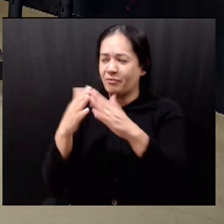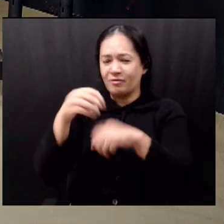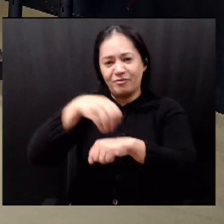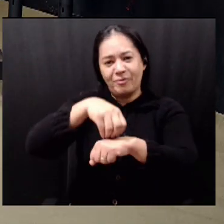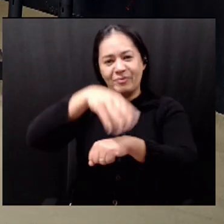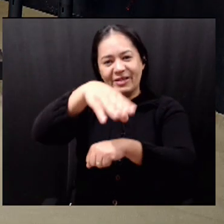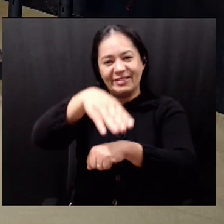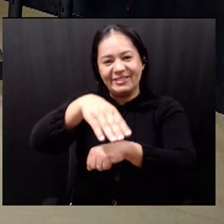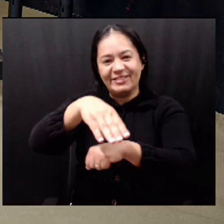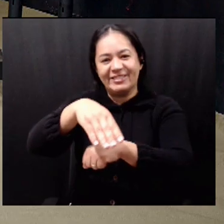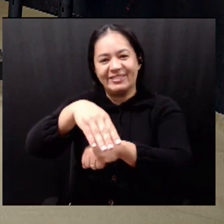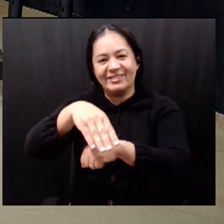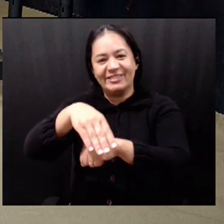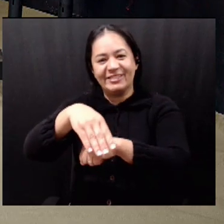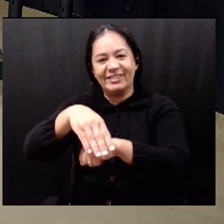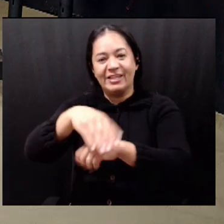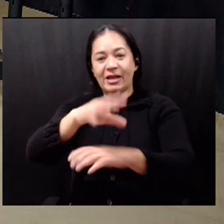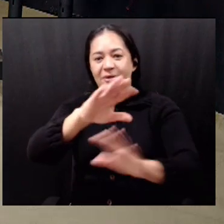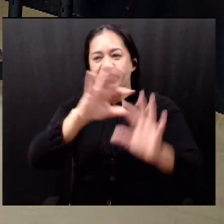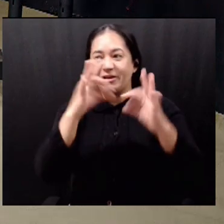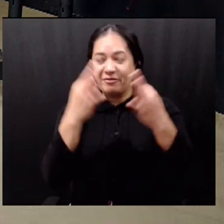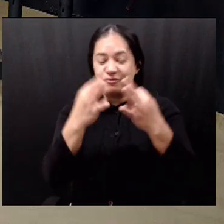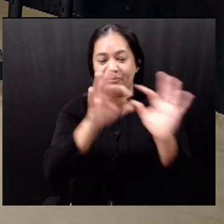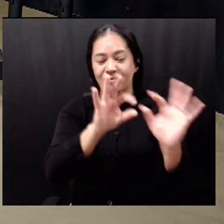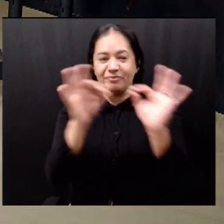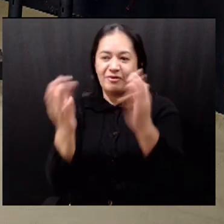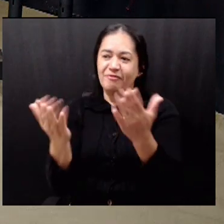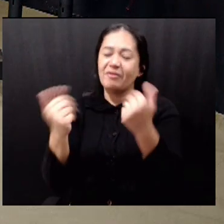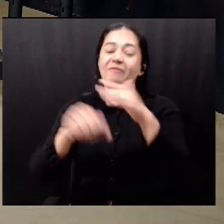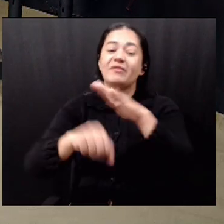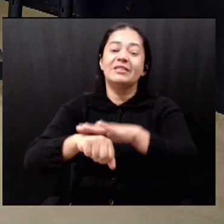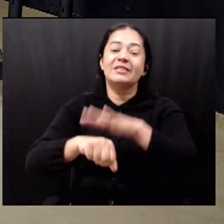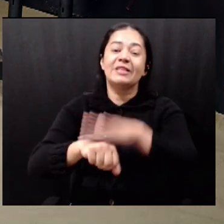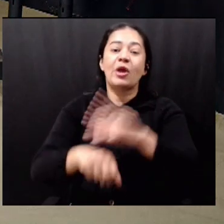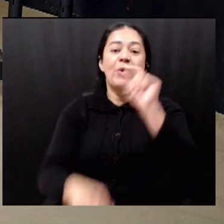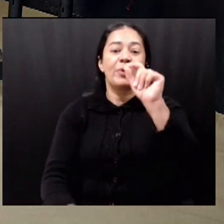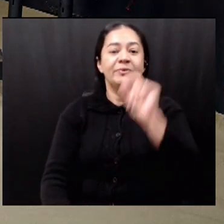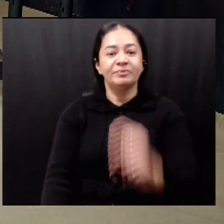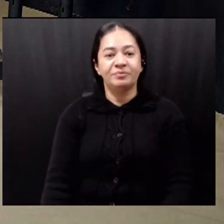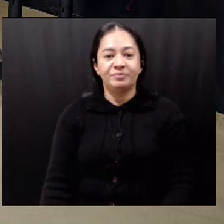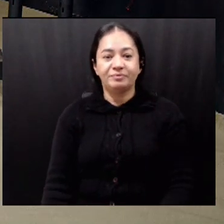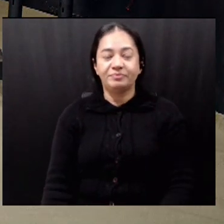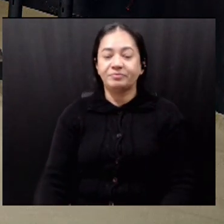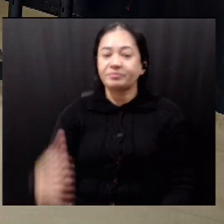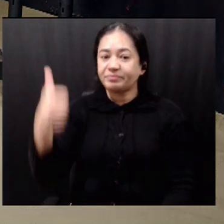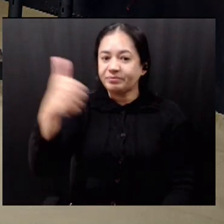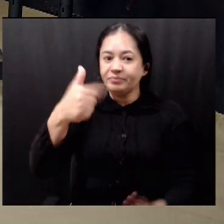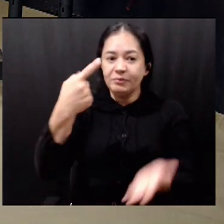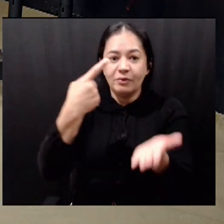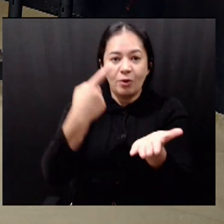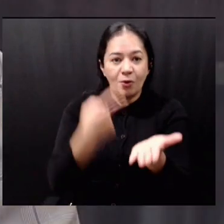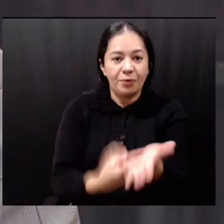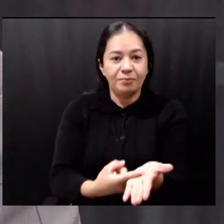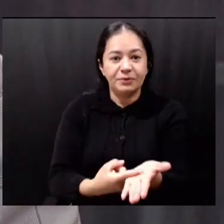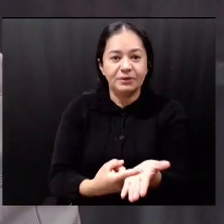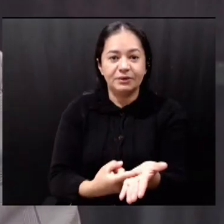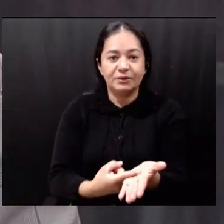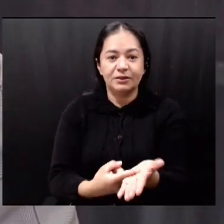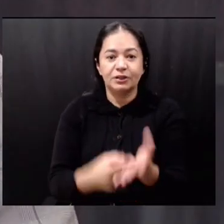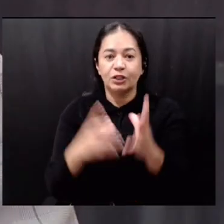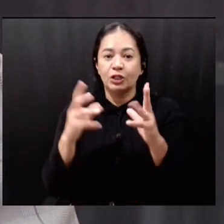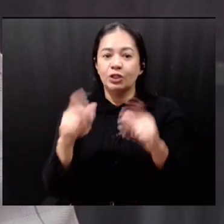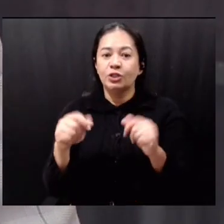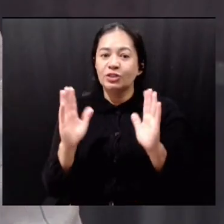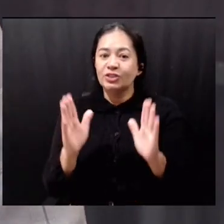nos assistindo, né? Vão fazer o quê? Vai lá. Primeiro combinado, acho que é isso, assim, né? Tudo bem que já passou a primeira semana aí